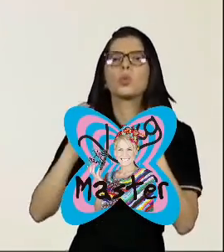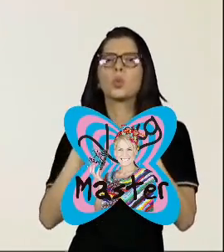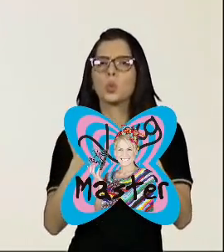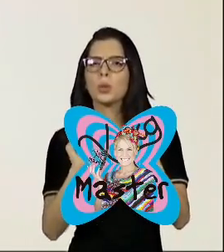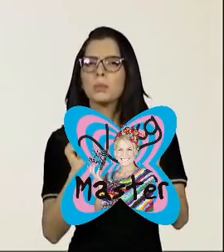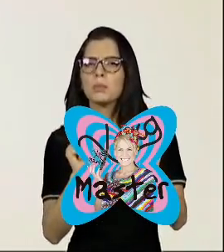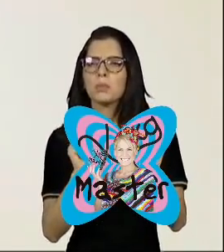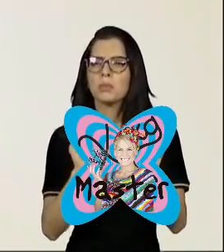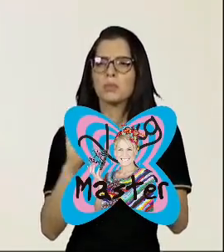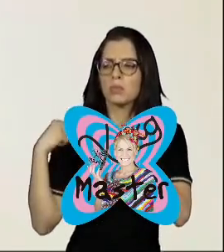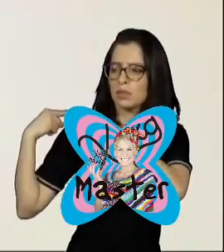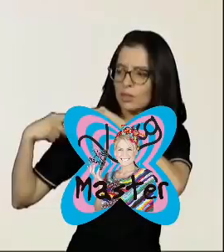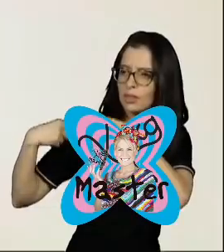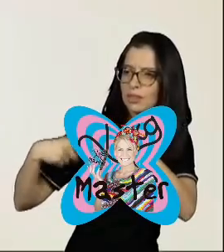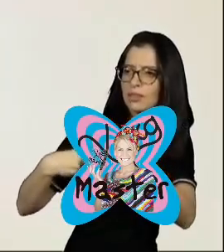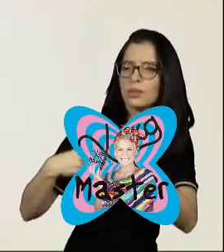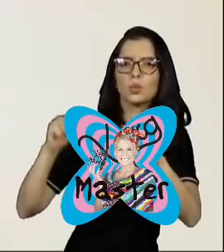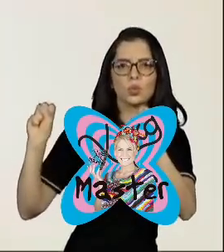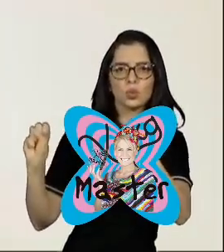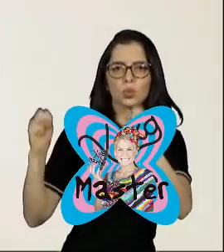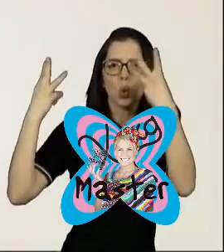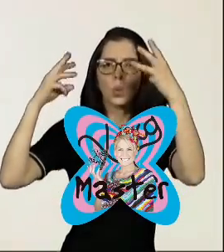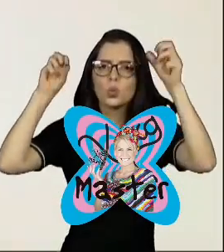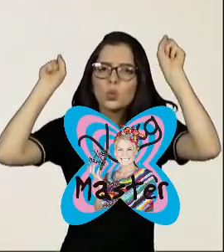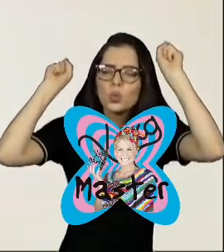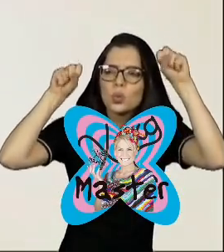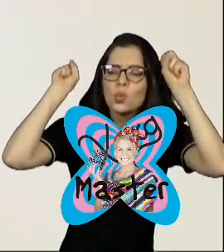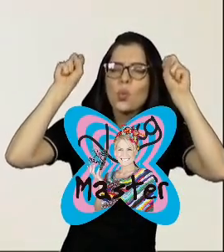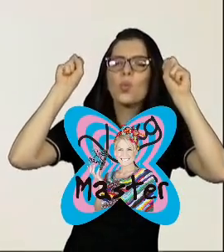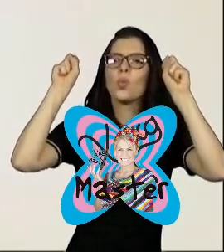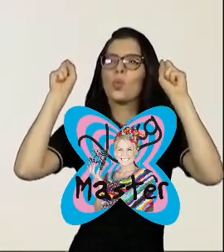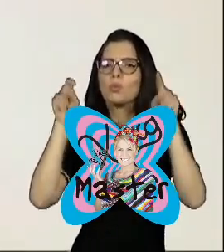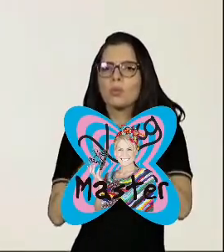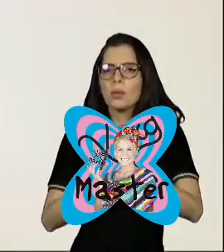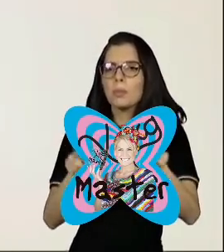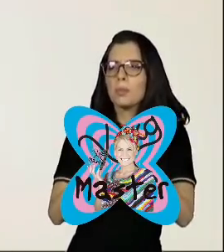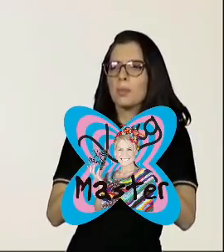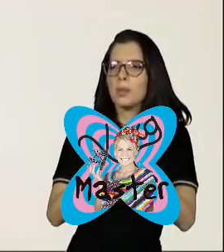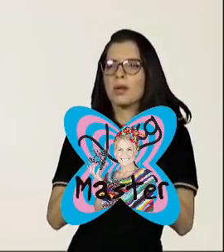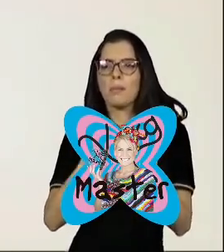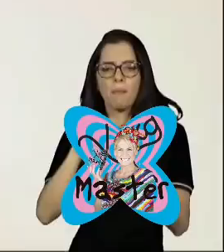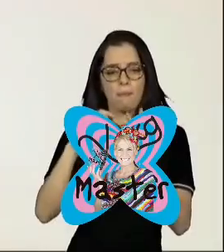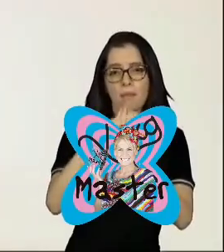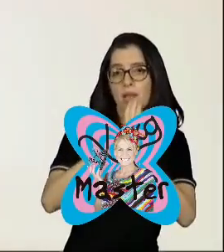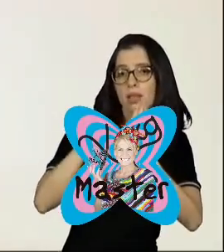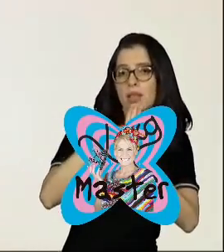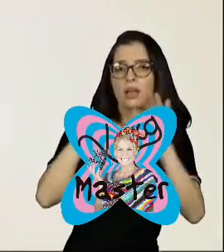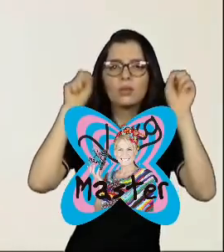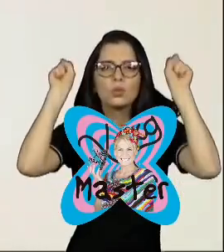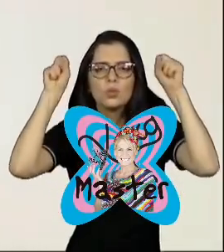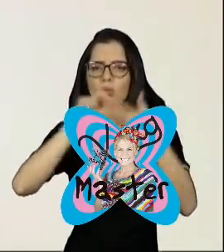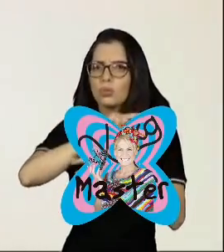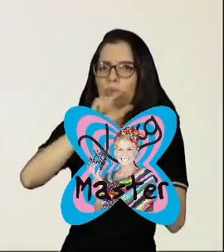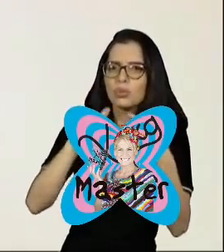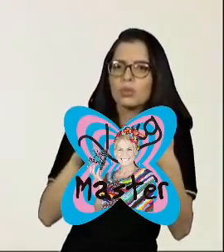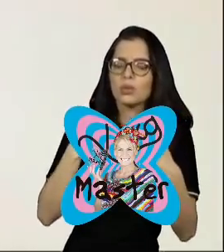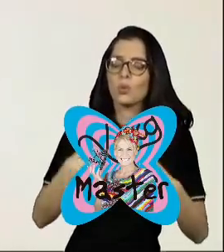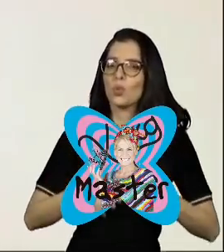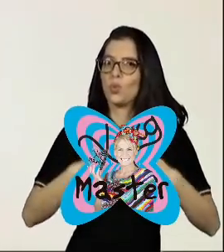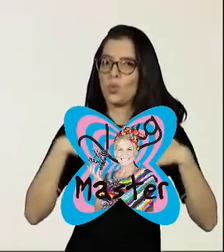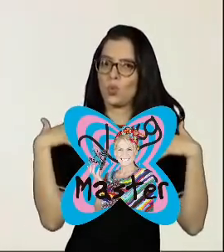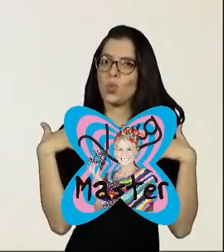geração Xou da Xuxa planeta Mundo da Imaginação Xuxa Park eu me sinto privilegiada me